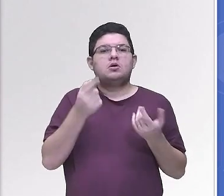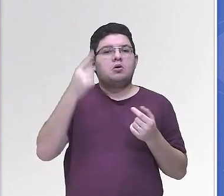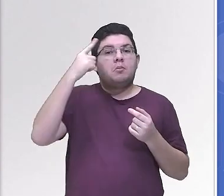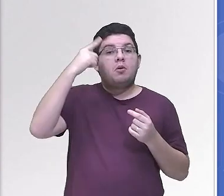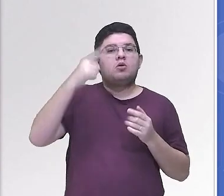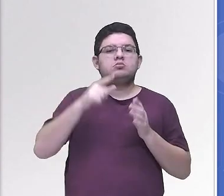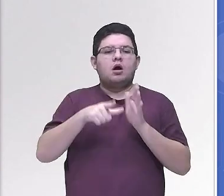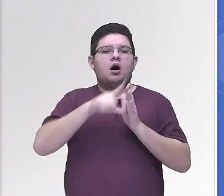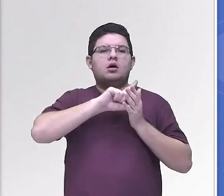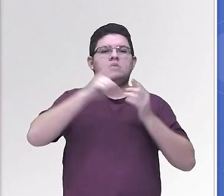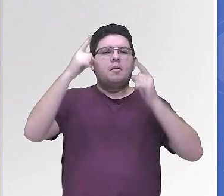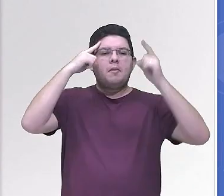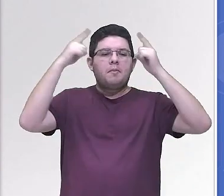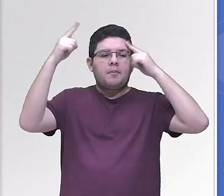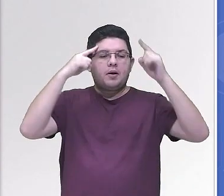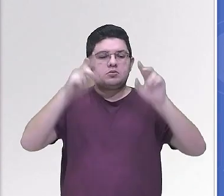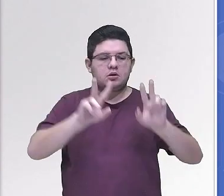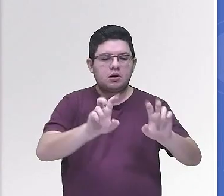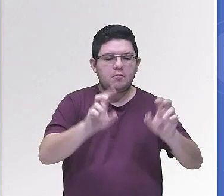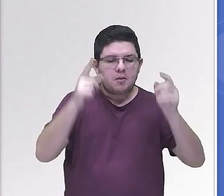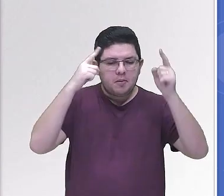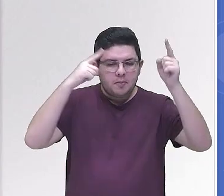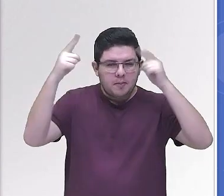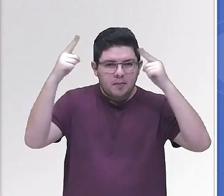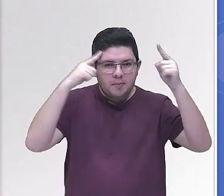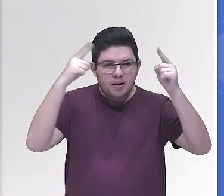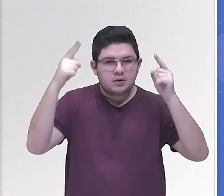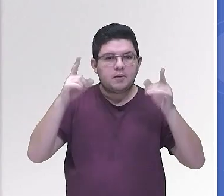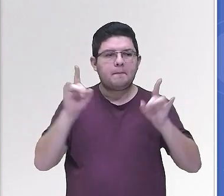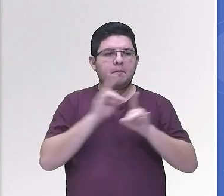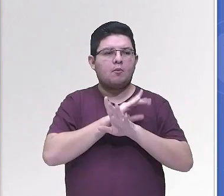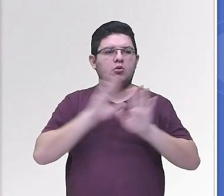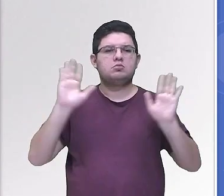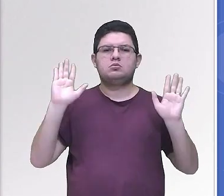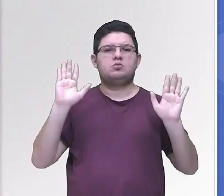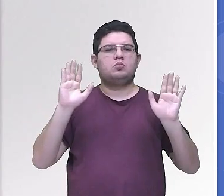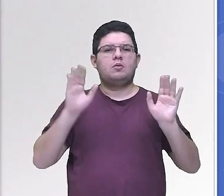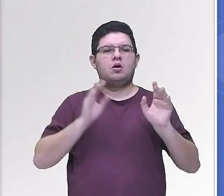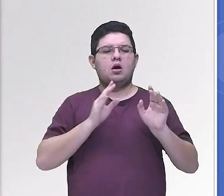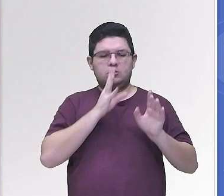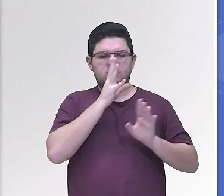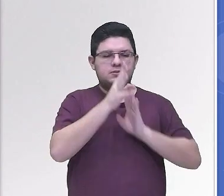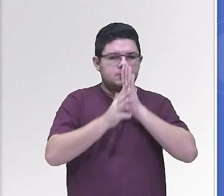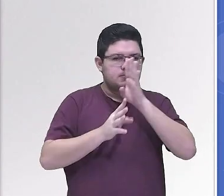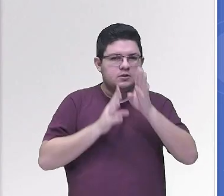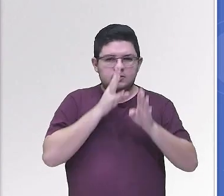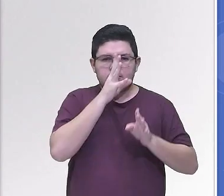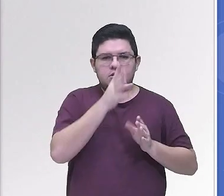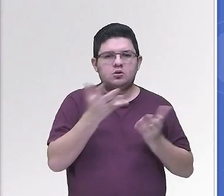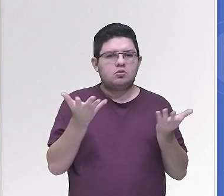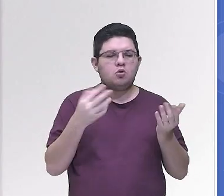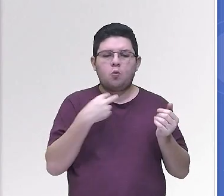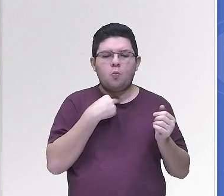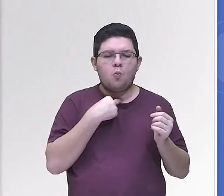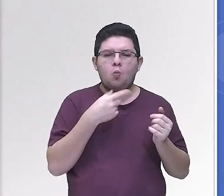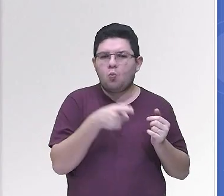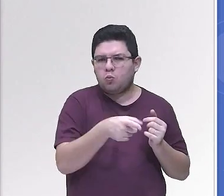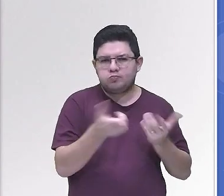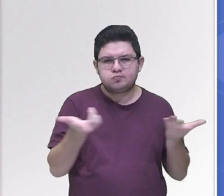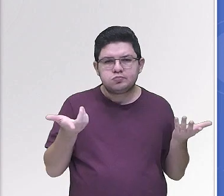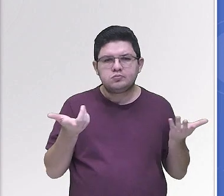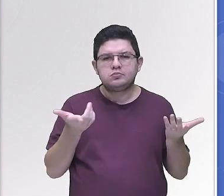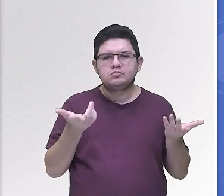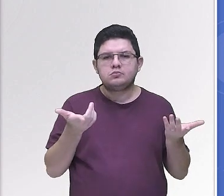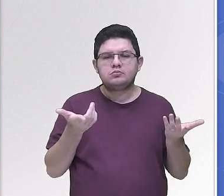ideias anteriores a uma coisa. Não é verdade? Eu não posso julgar anteriormente uma coisa. Eu nem sei o que era ainda e eu já